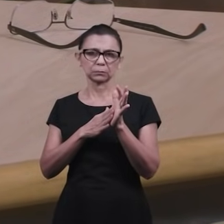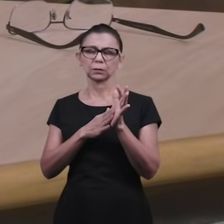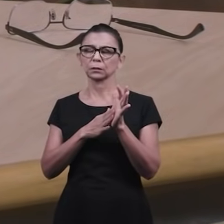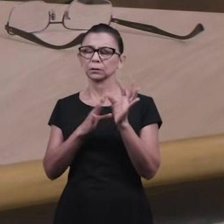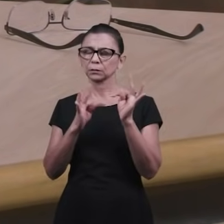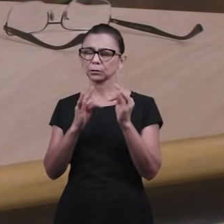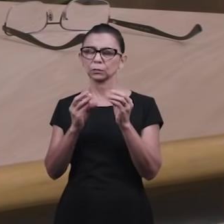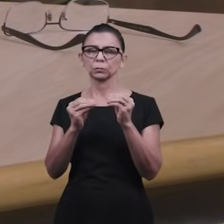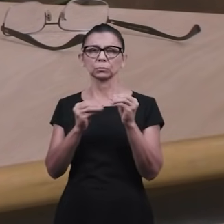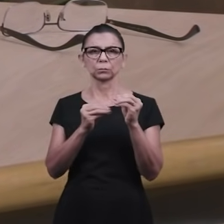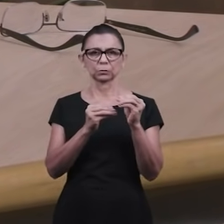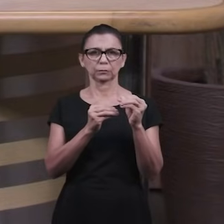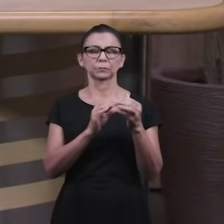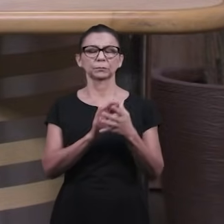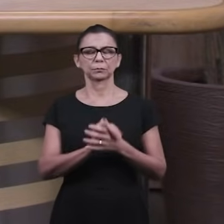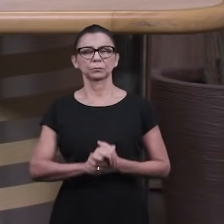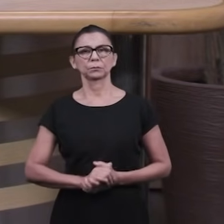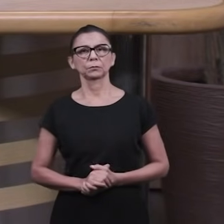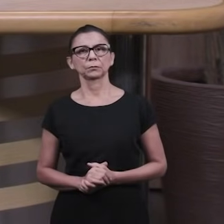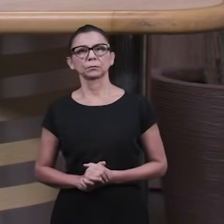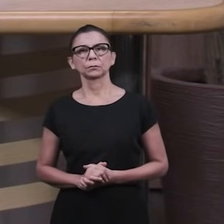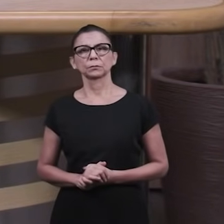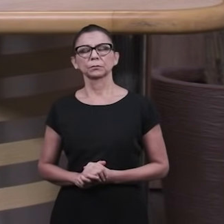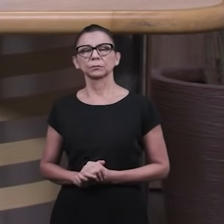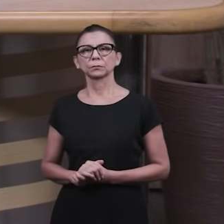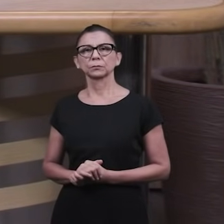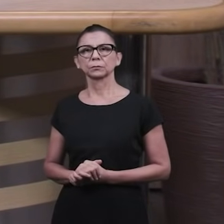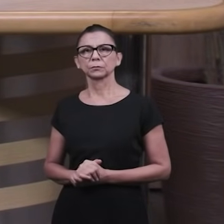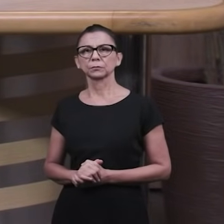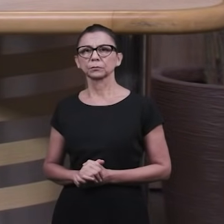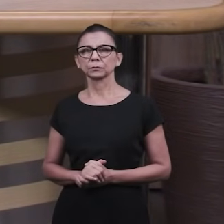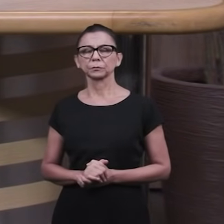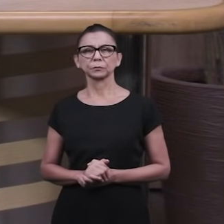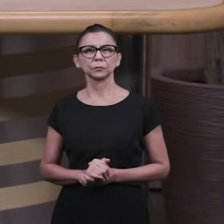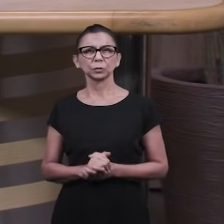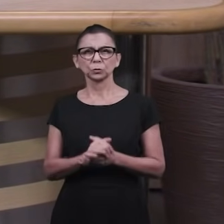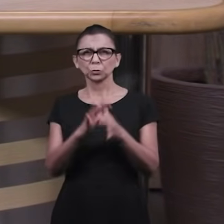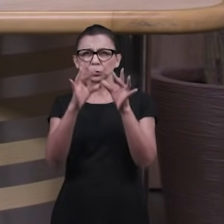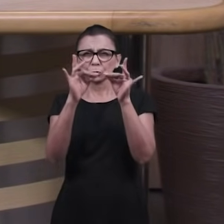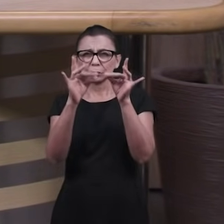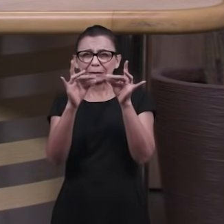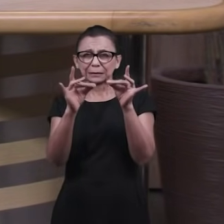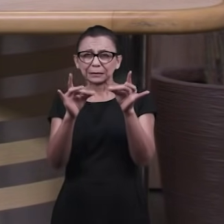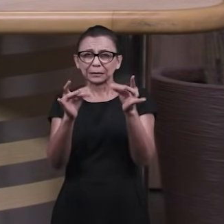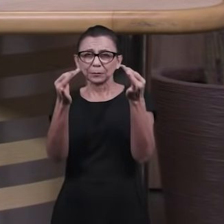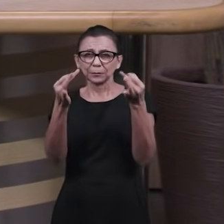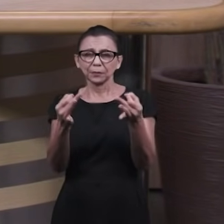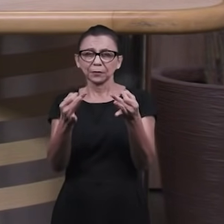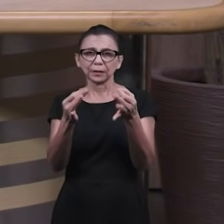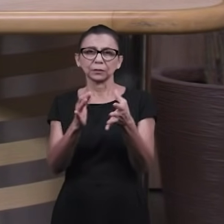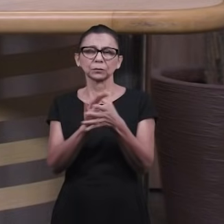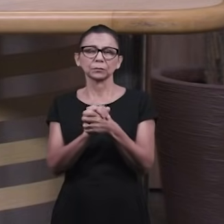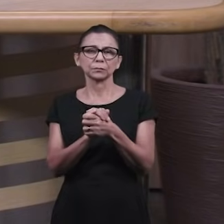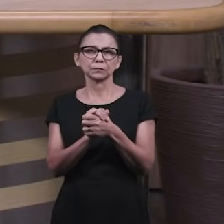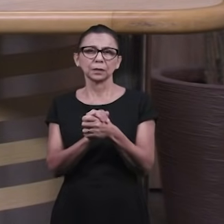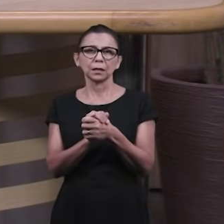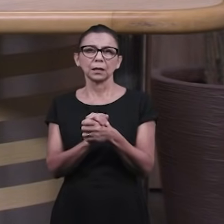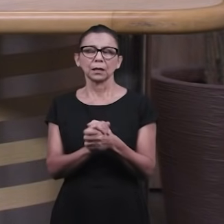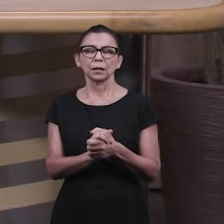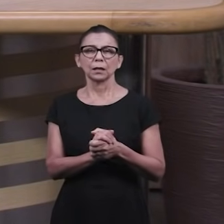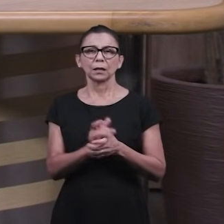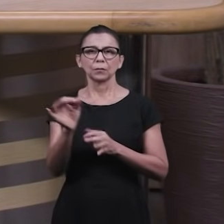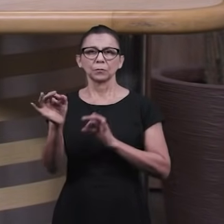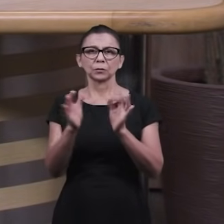total coerência na exato. palavra, do início, do primeiro verso ao último verso. Claro, ela é um projeto que se fecha. Velho Testamento e